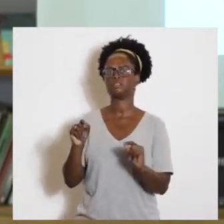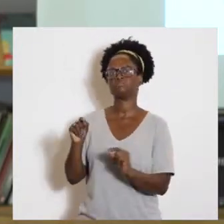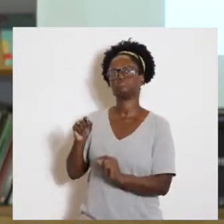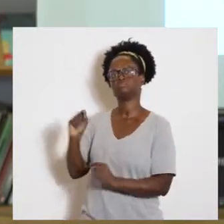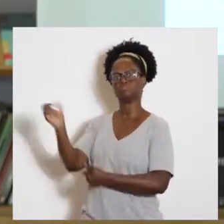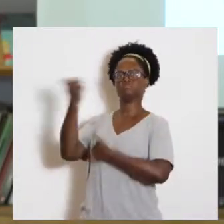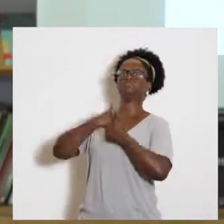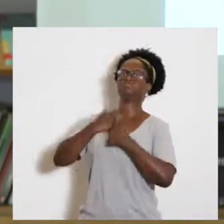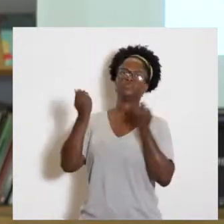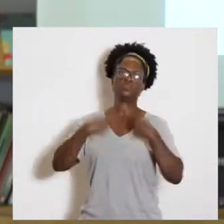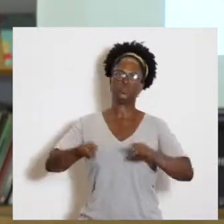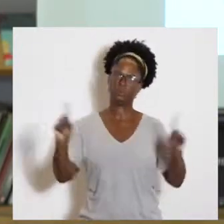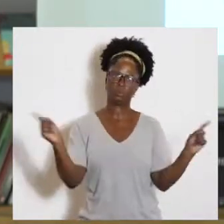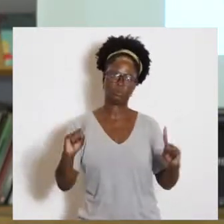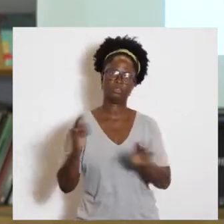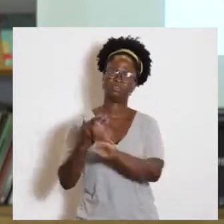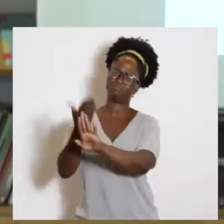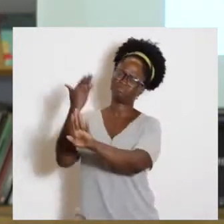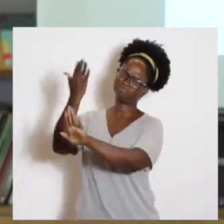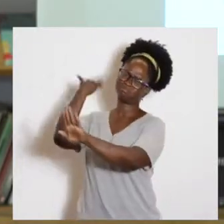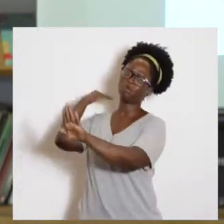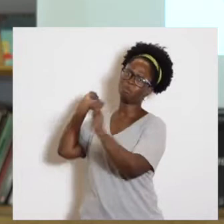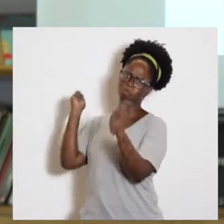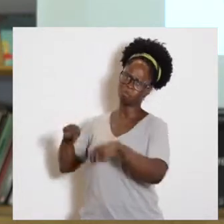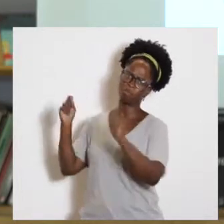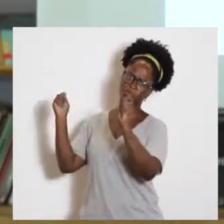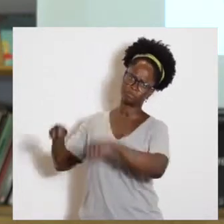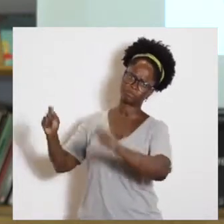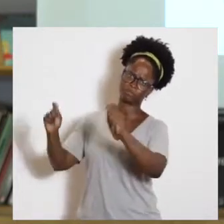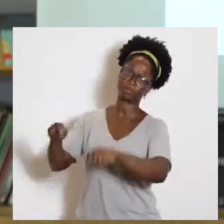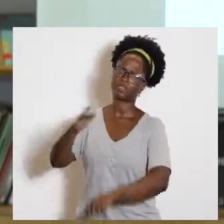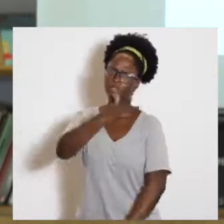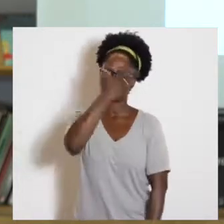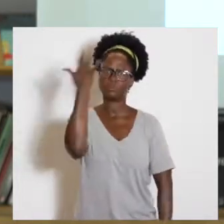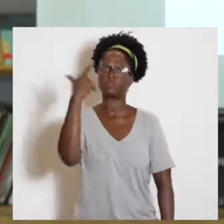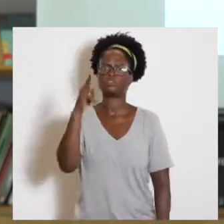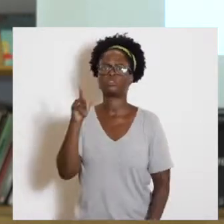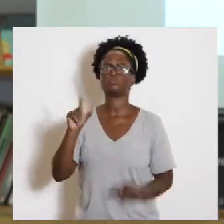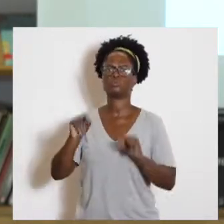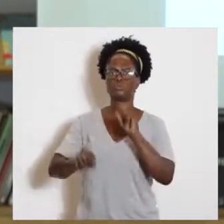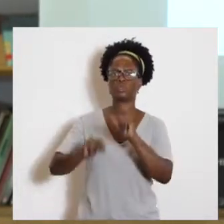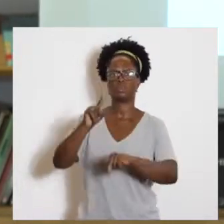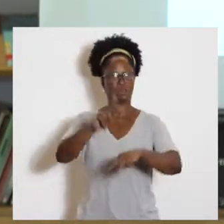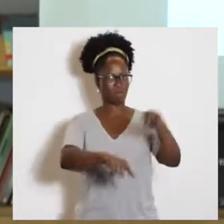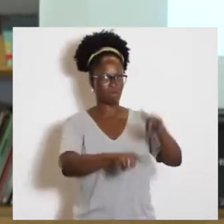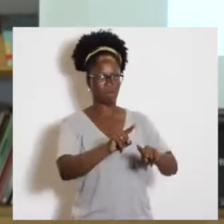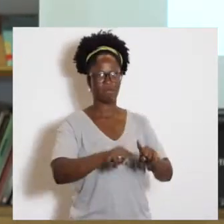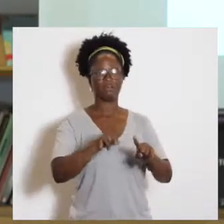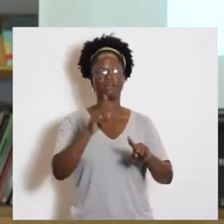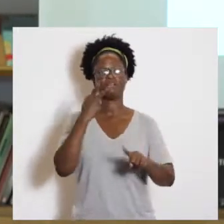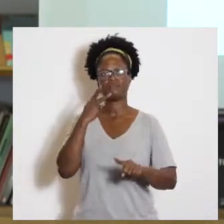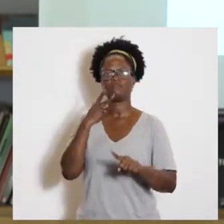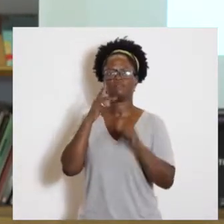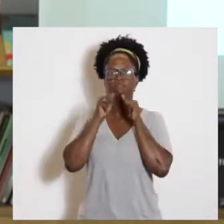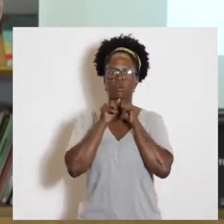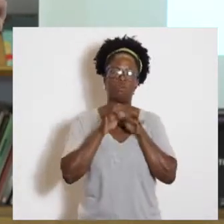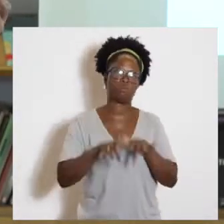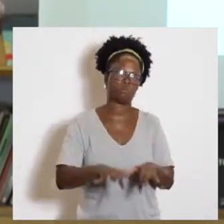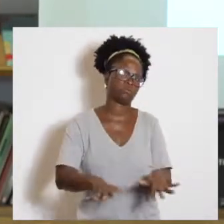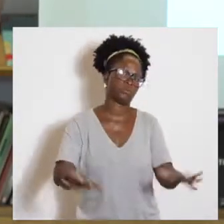válidas elas podem ter sido validado ao longo de muito tempo quando esse sujeito não tinha acesso a isso que eu chamei de